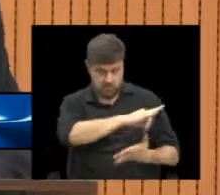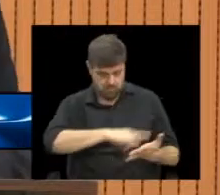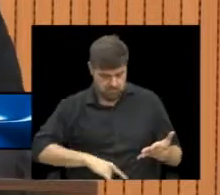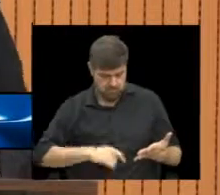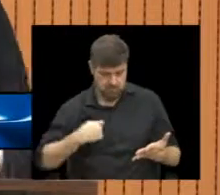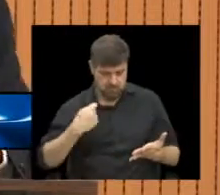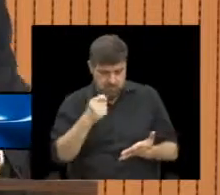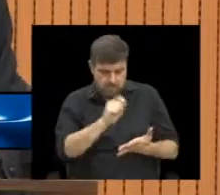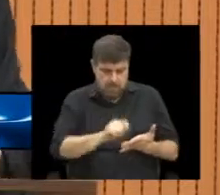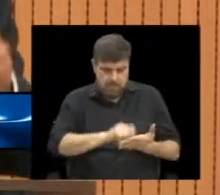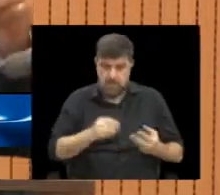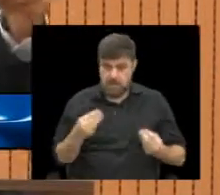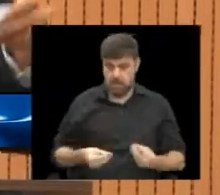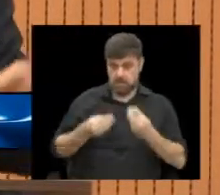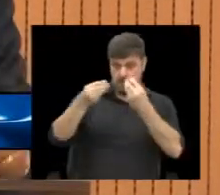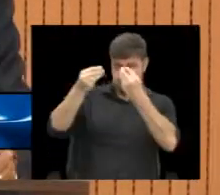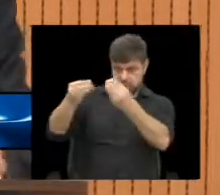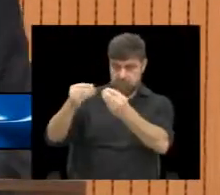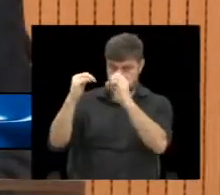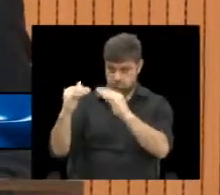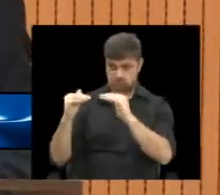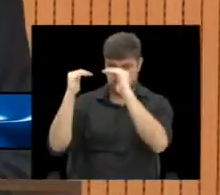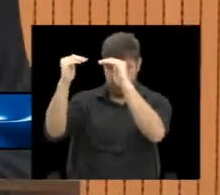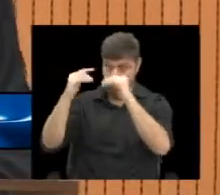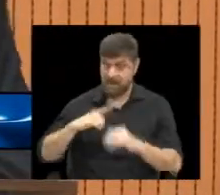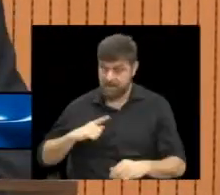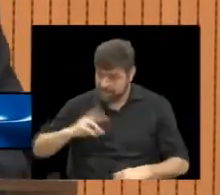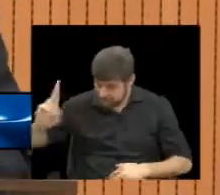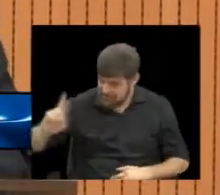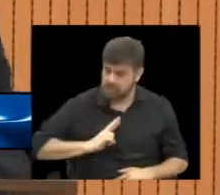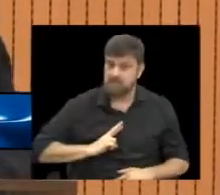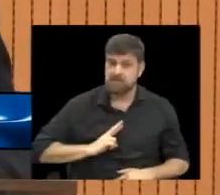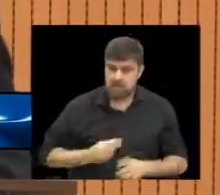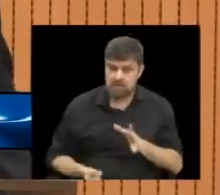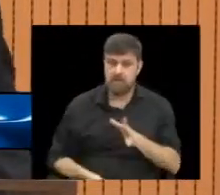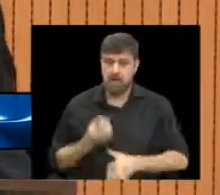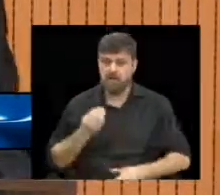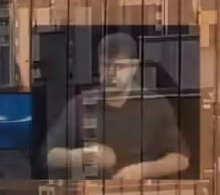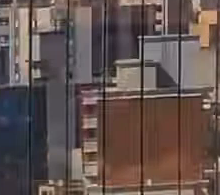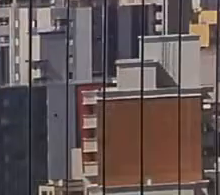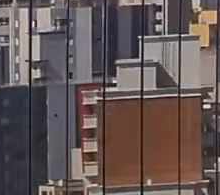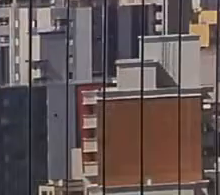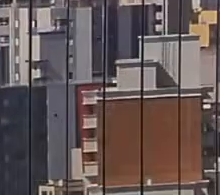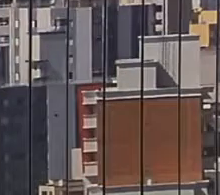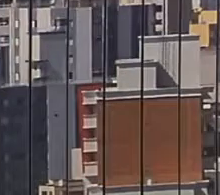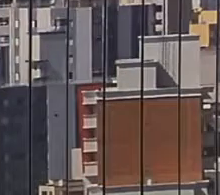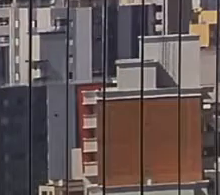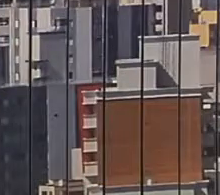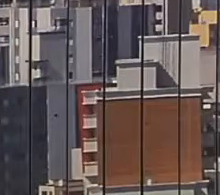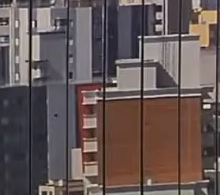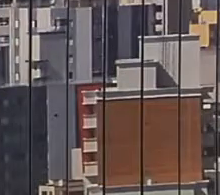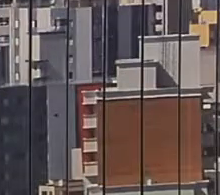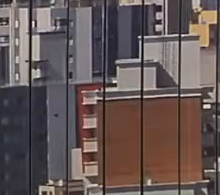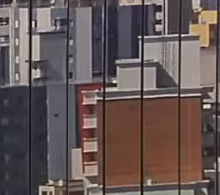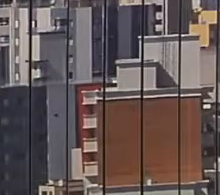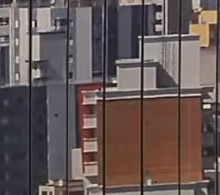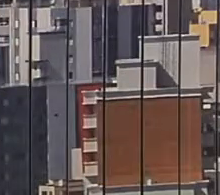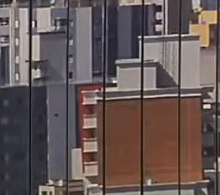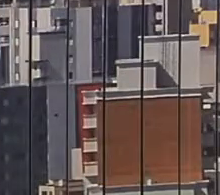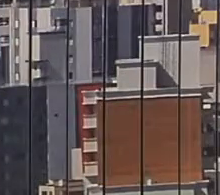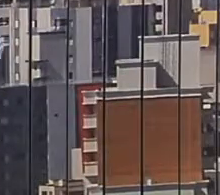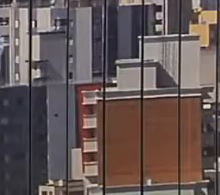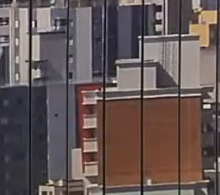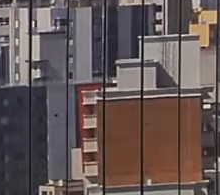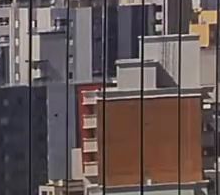efeito, têm tido impacto, como essa que eu acabei de mencionar. O vereador Ailton da Farmácia fez